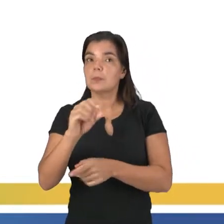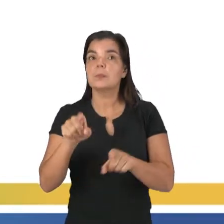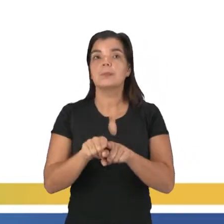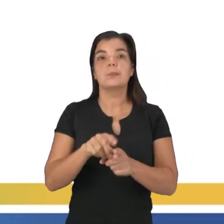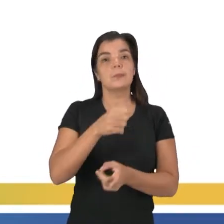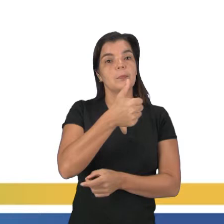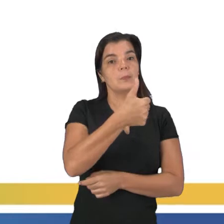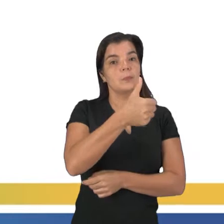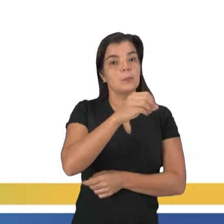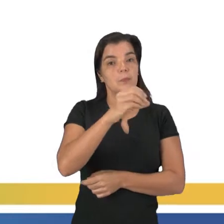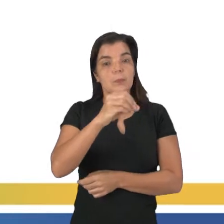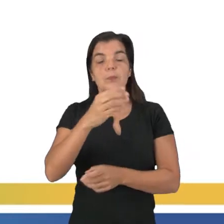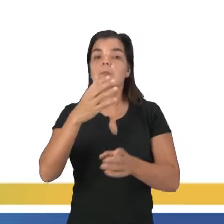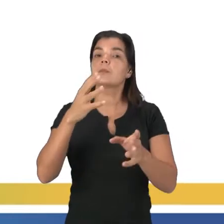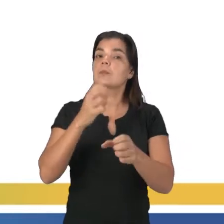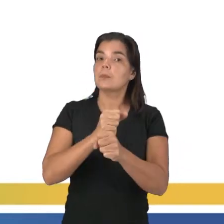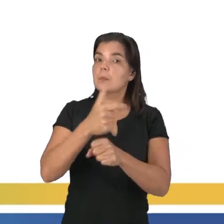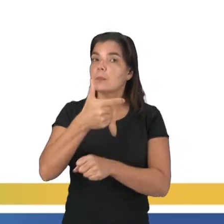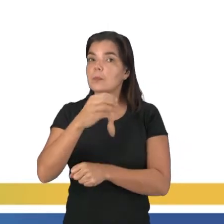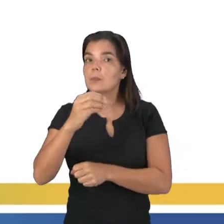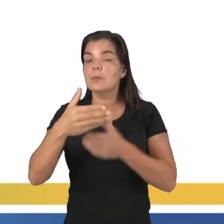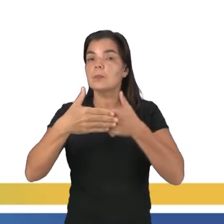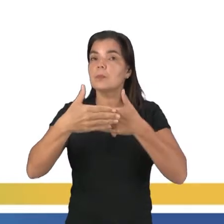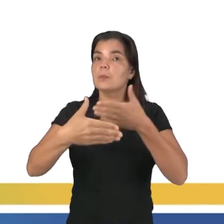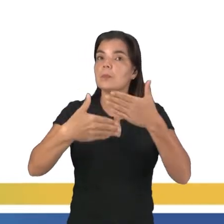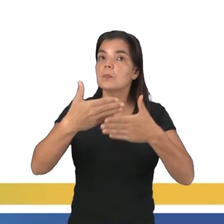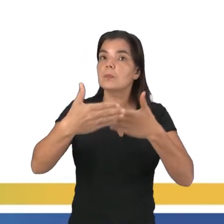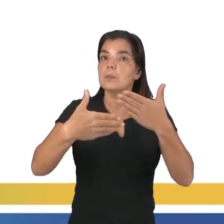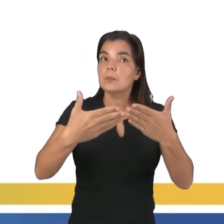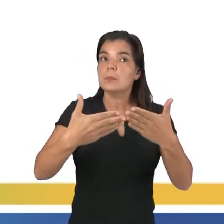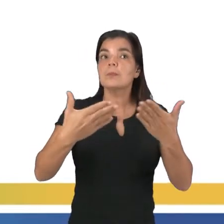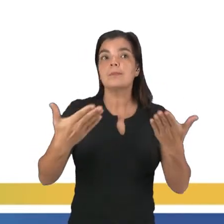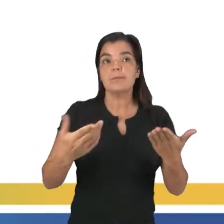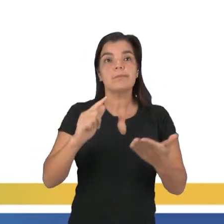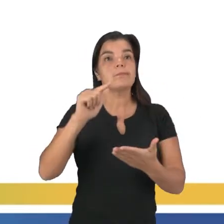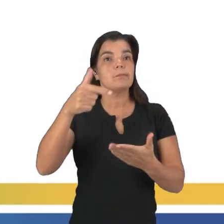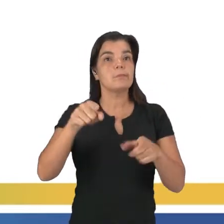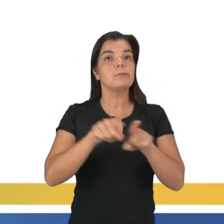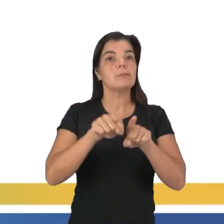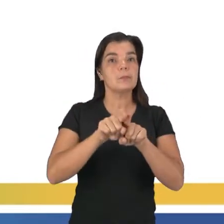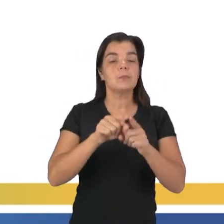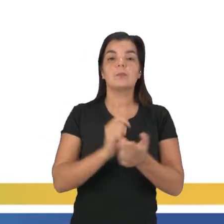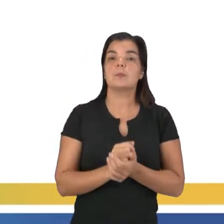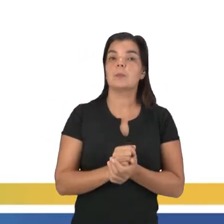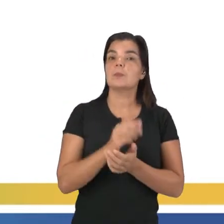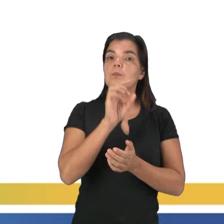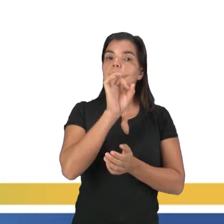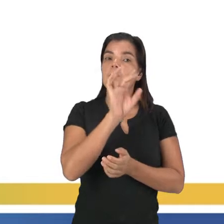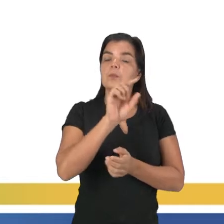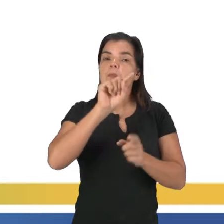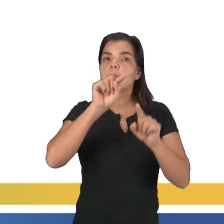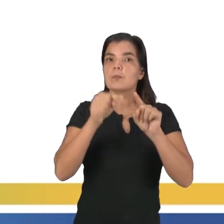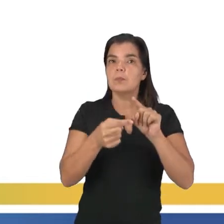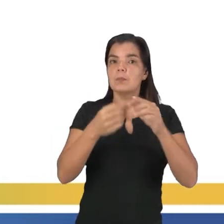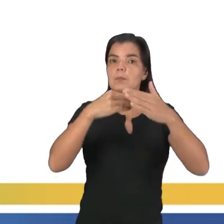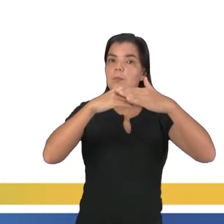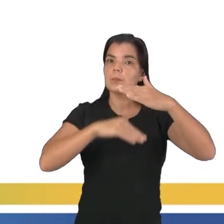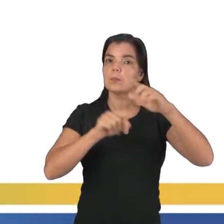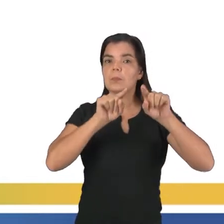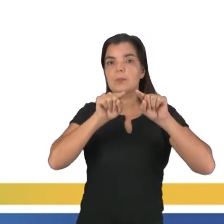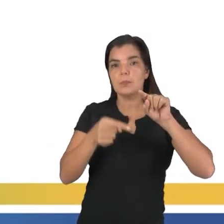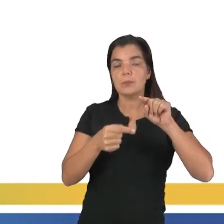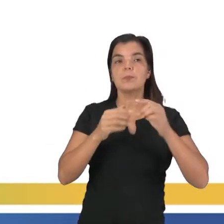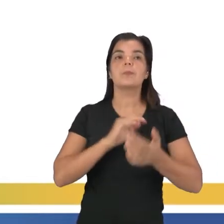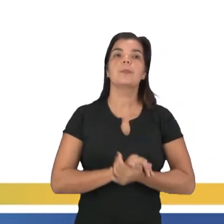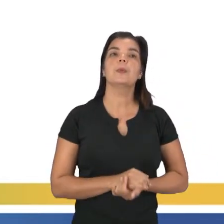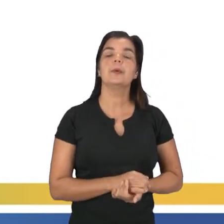décimos, centésimos com centésimos e assim sucessivamente. Em outras palavras, devemos colocar vírgula abaixo de